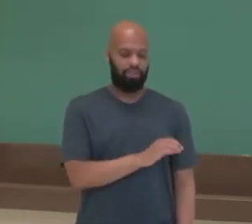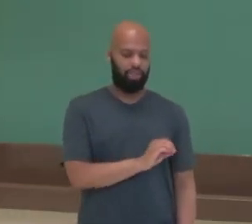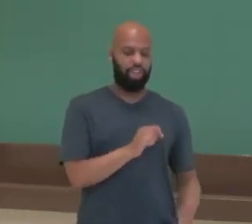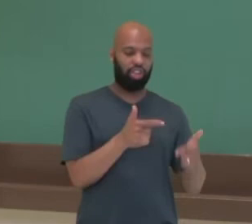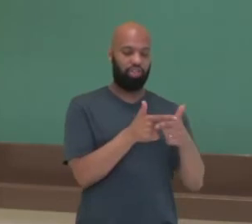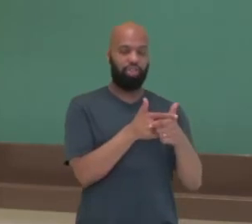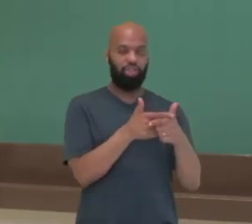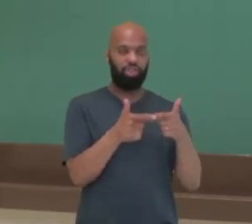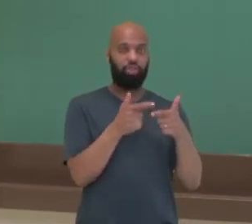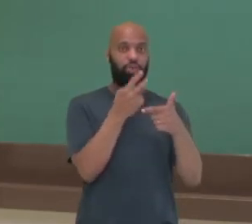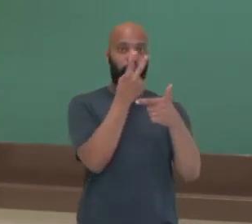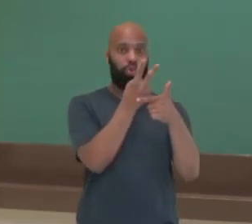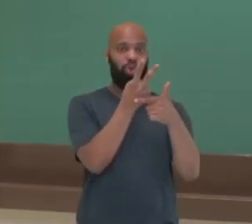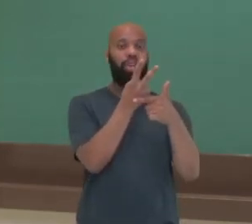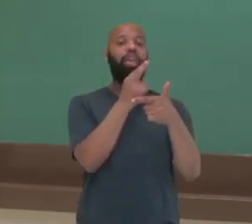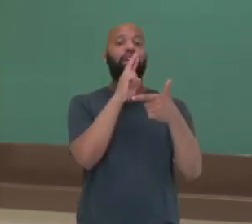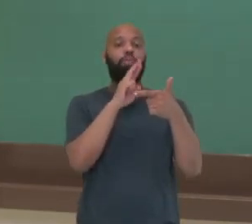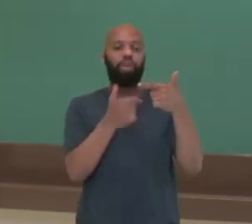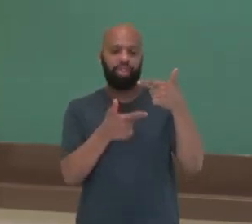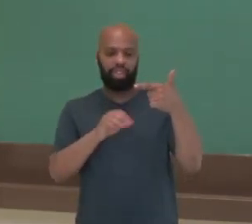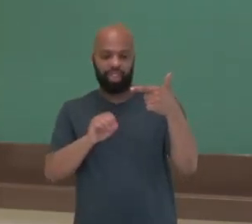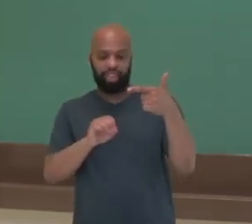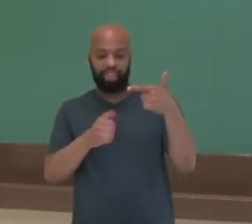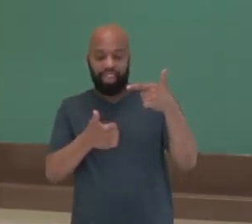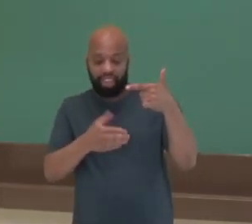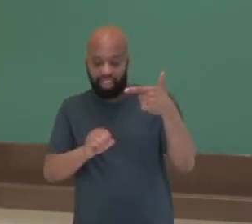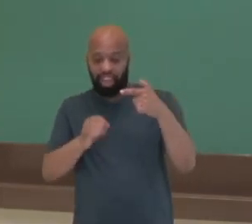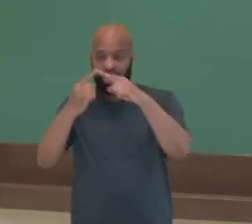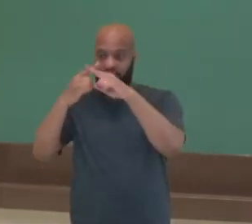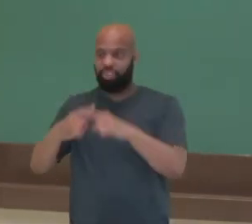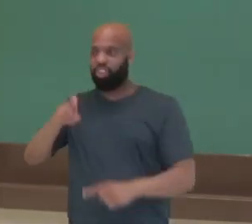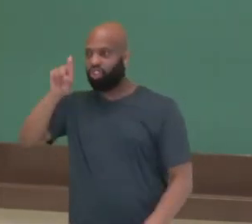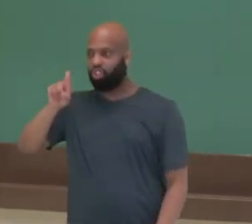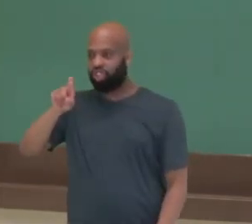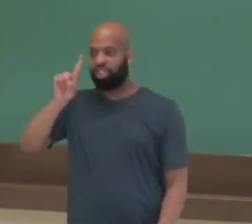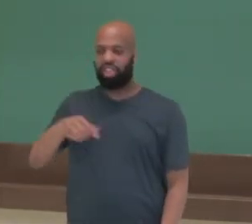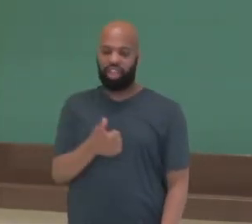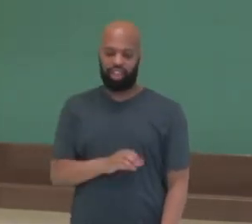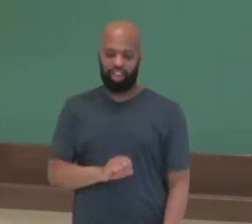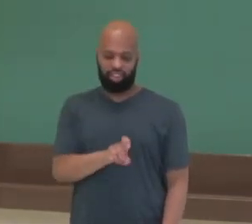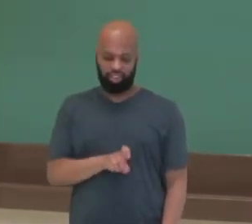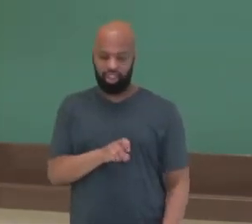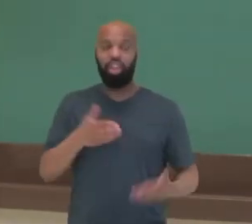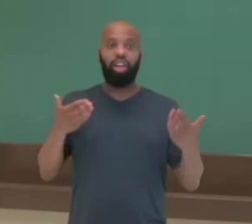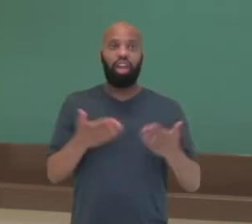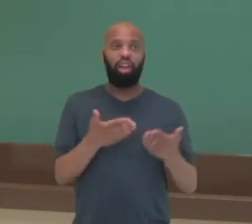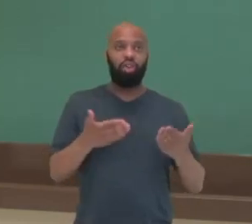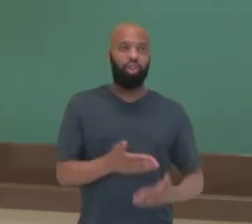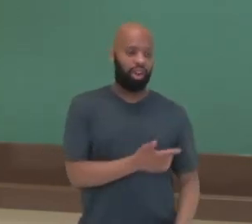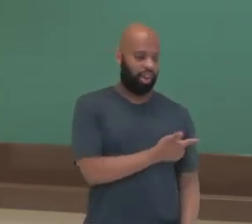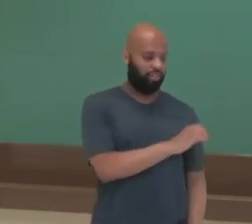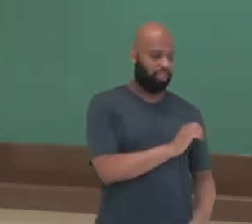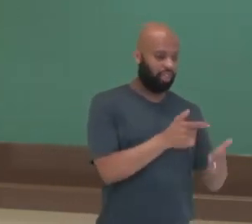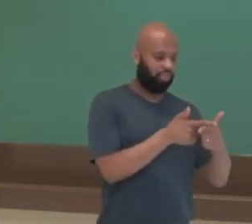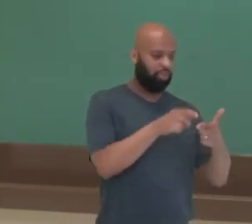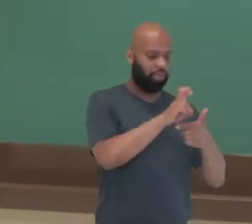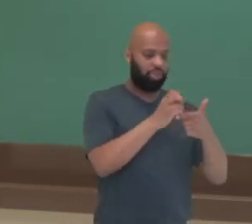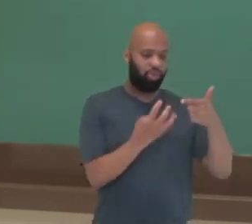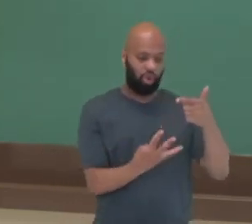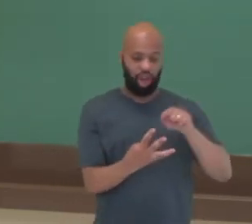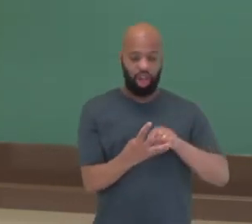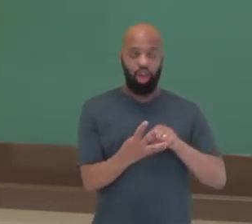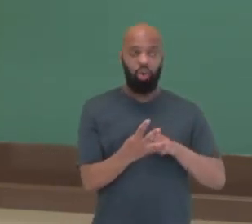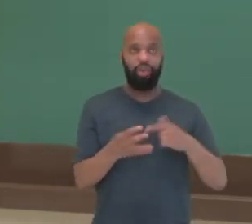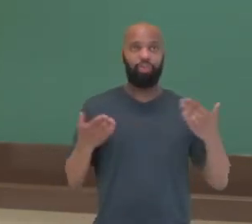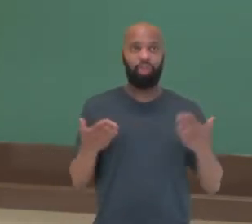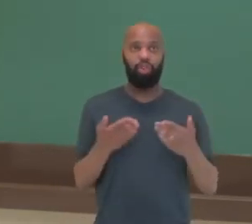por 2, que é 10. 10 vezes x, 10x. 20 divide por 5, 4. O 4 que deu